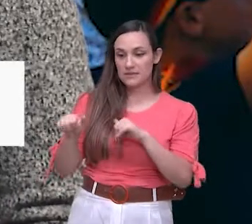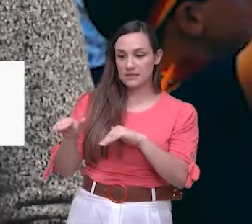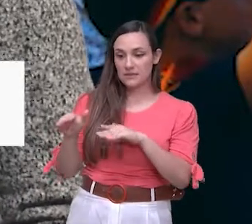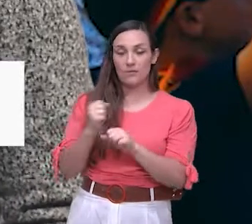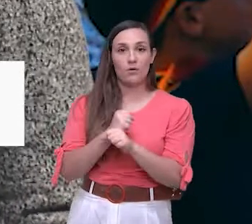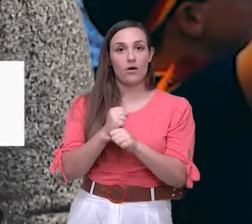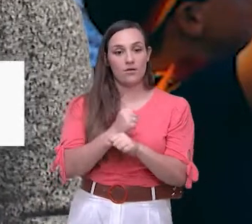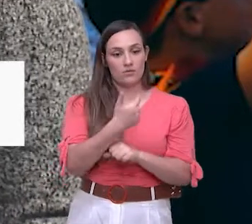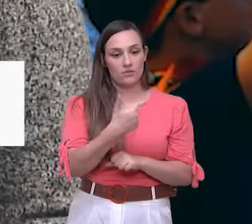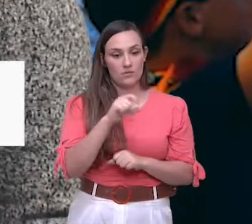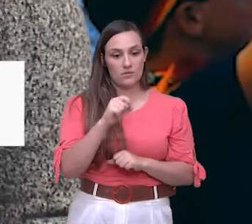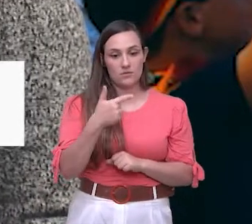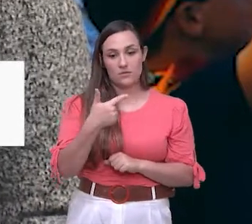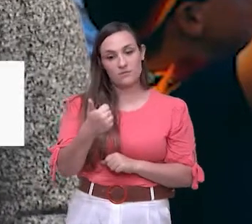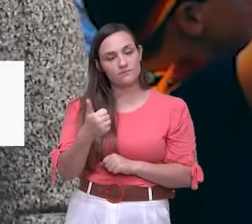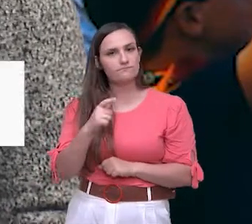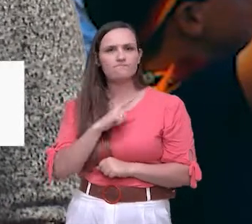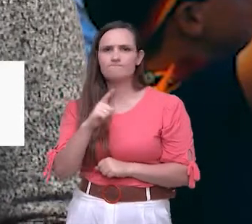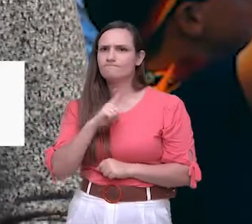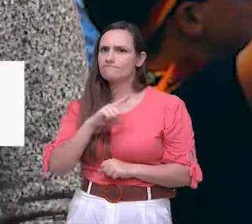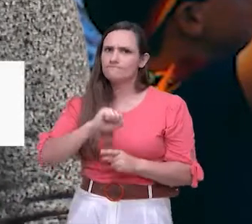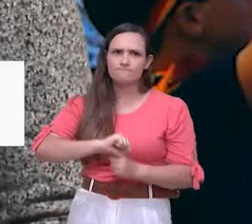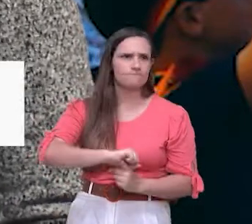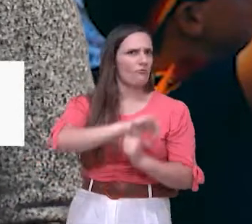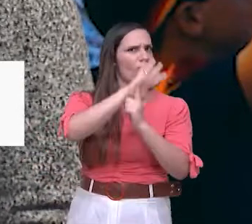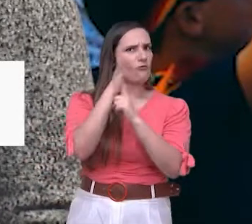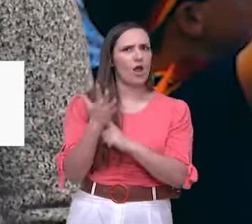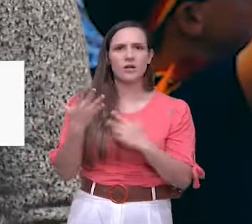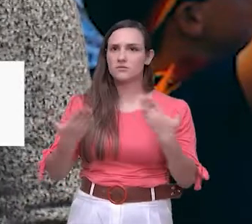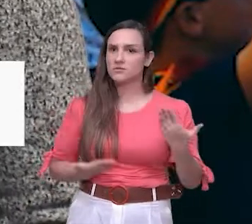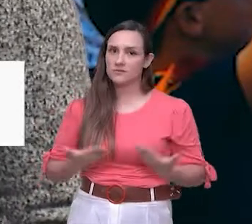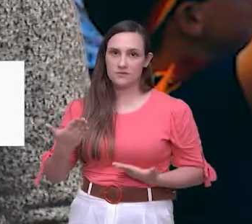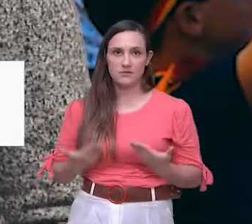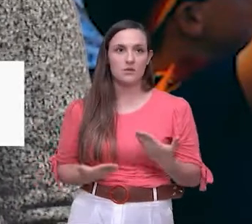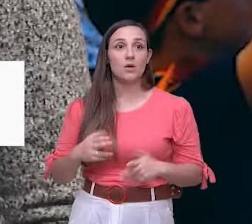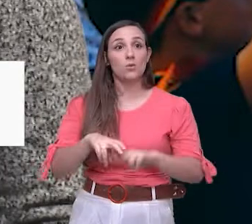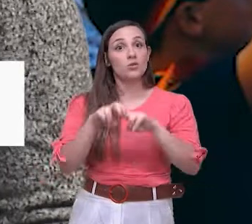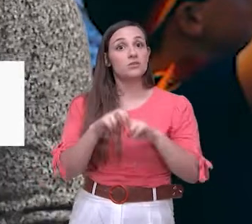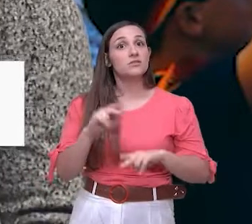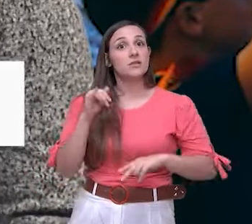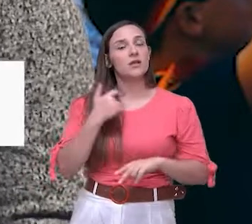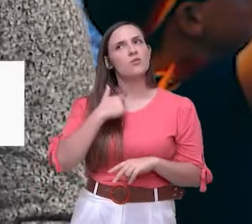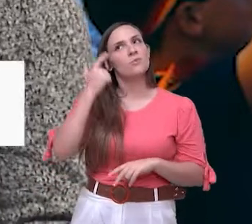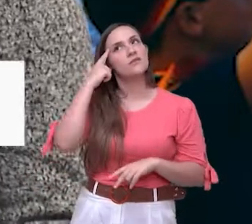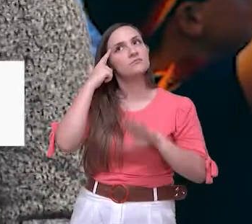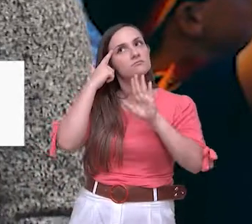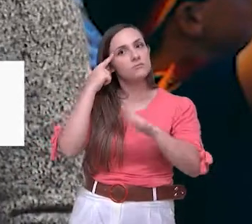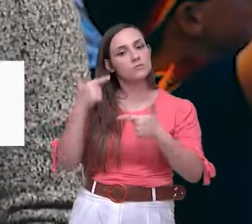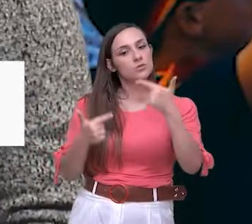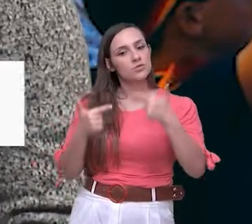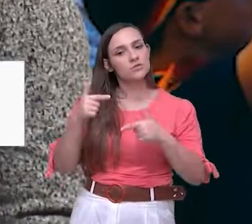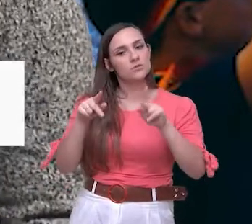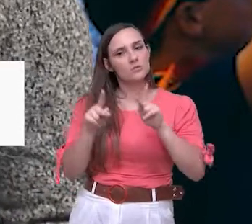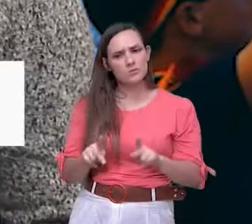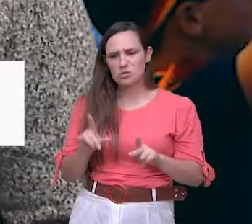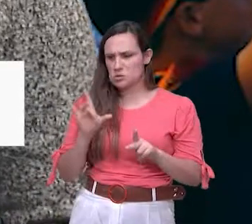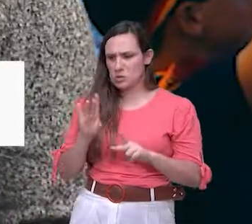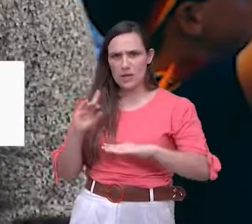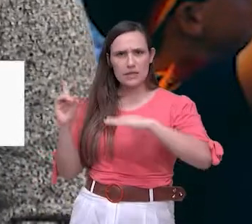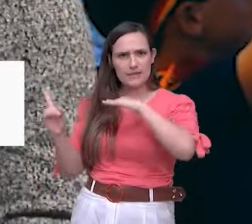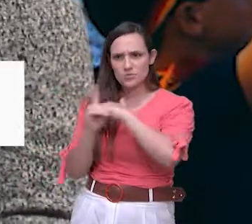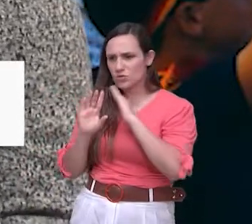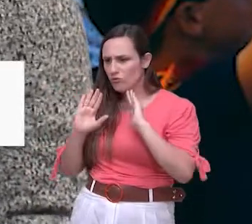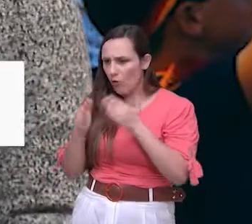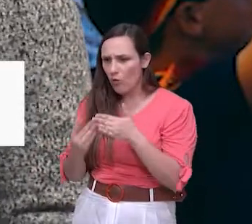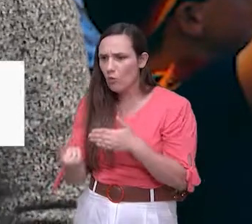em setembro de 2021 nós temos uma gama de serviços né e pensar políticas públicas a gente não pode